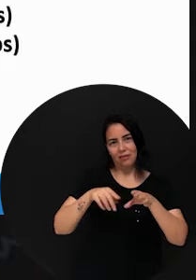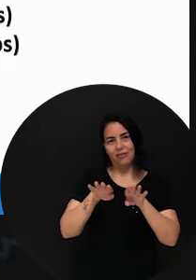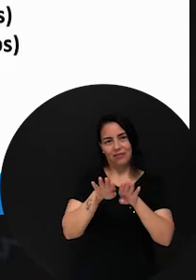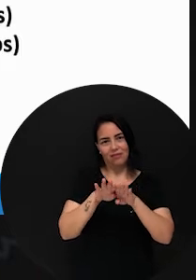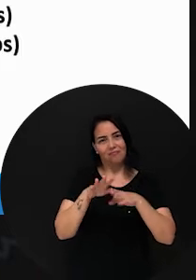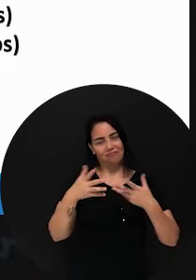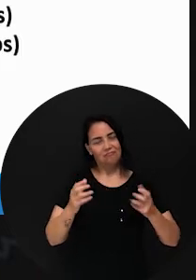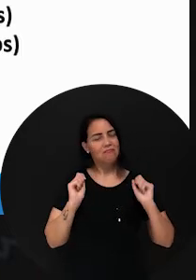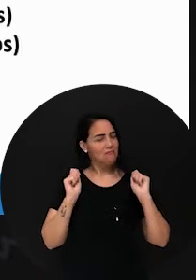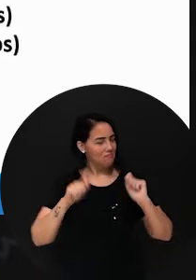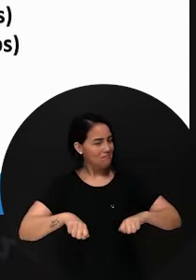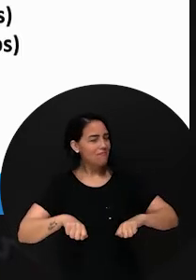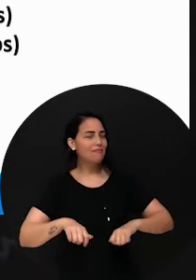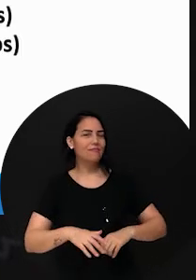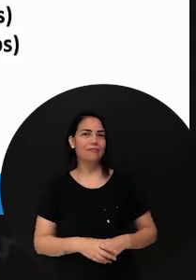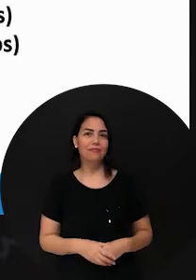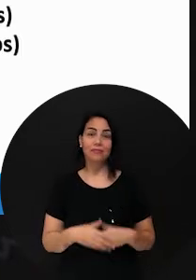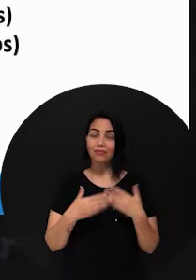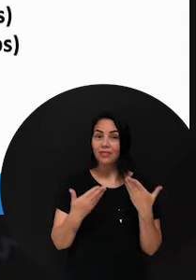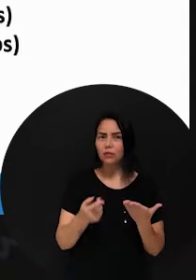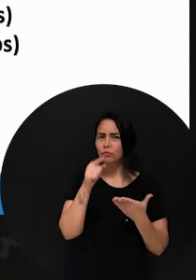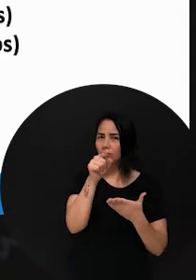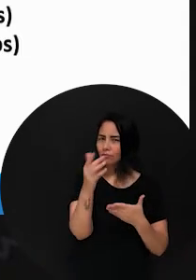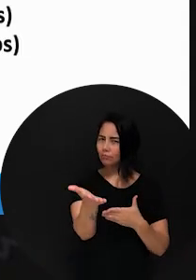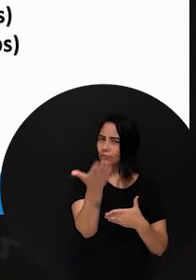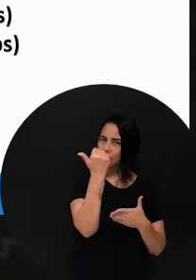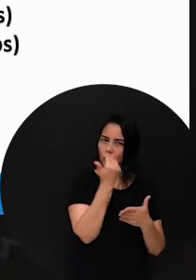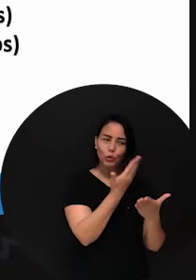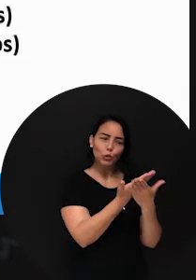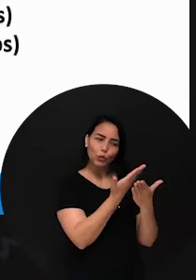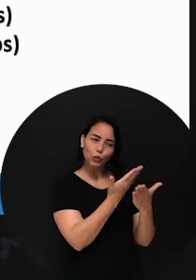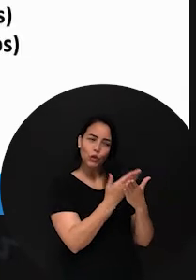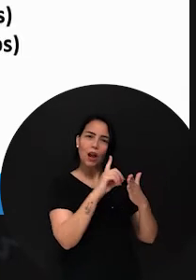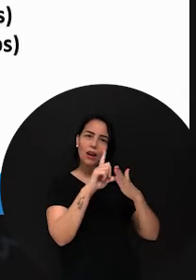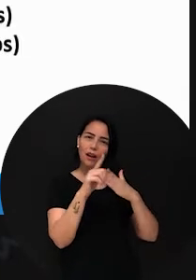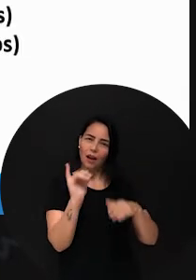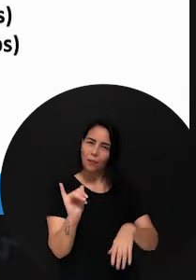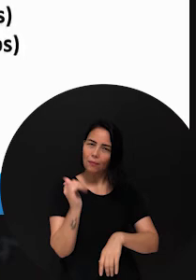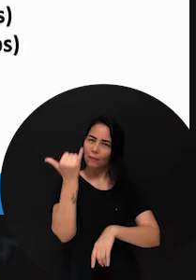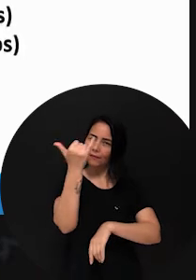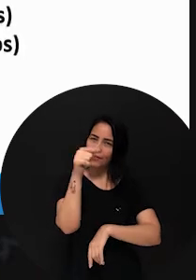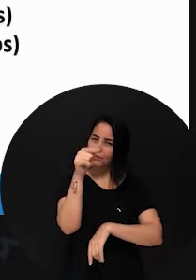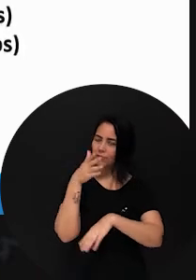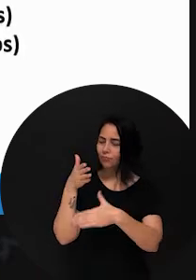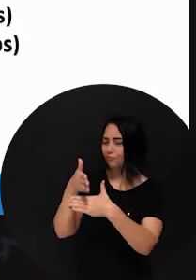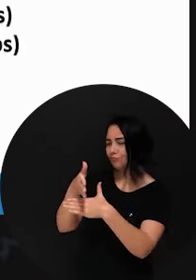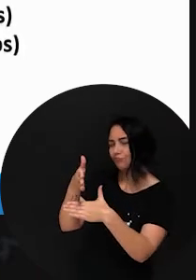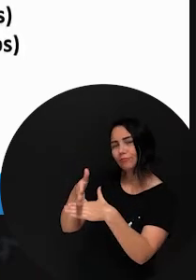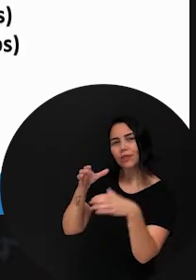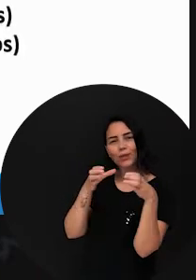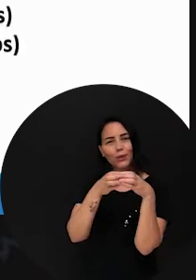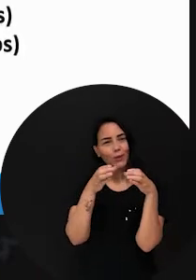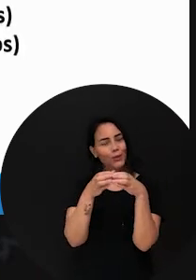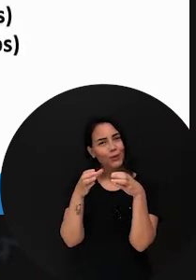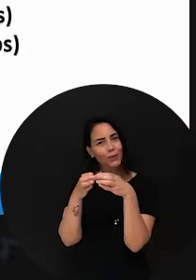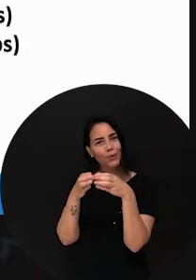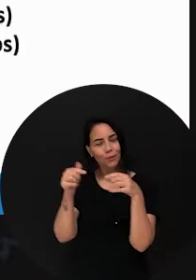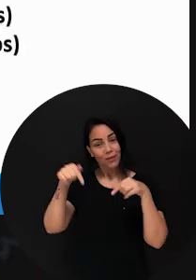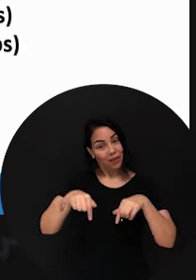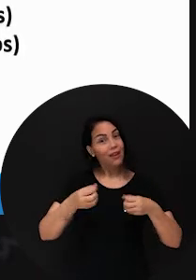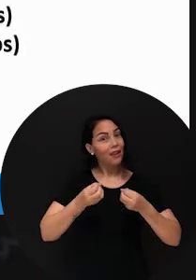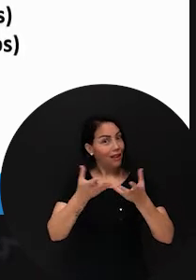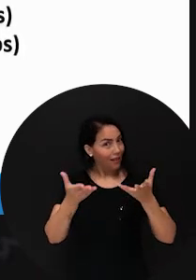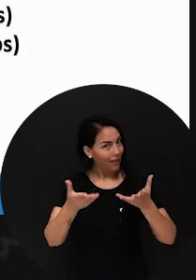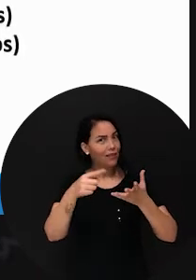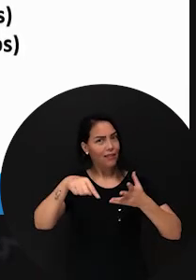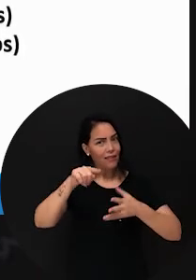Isso aí, ó, isso aí. Então, você vem fazer a aula e depois já aproveita e já fica aí participando dos grupos também que são oferecidos.